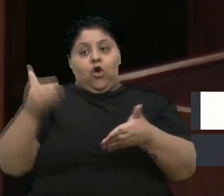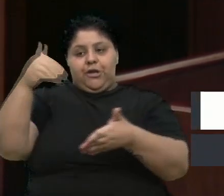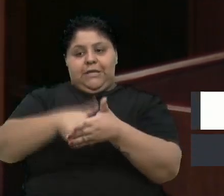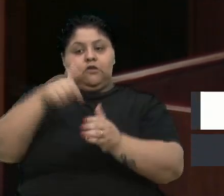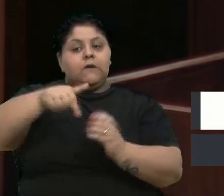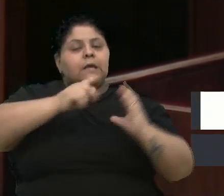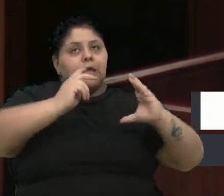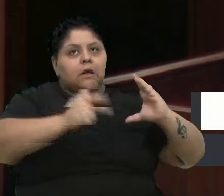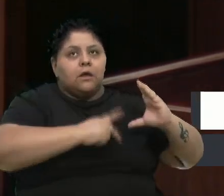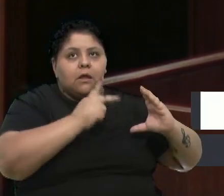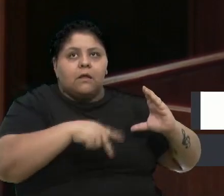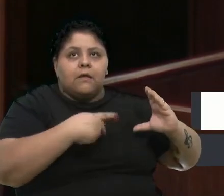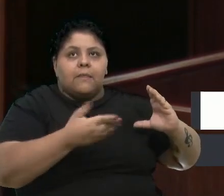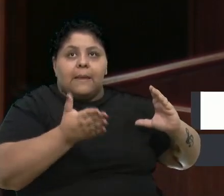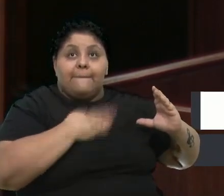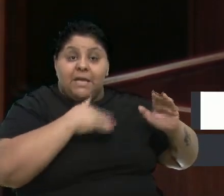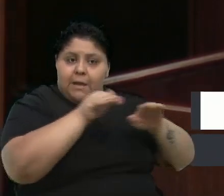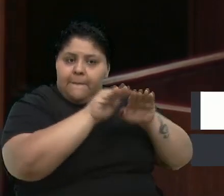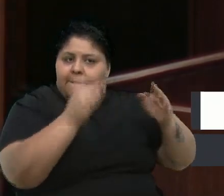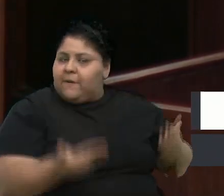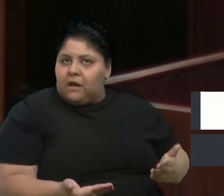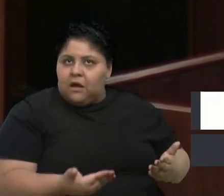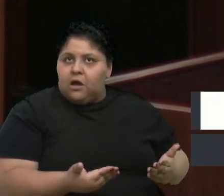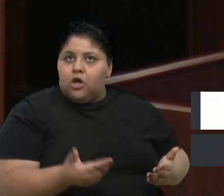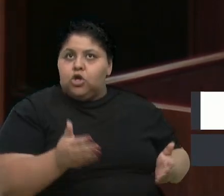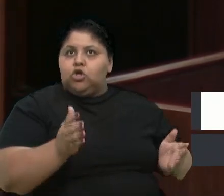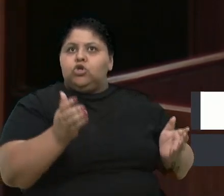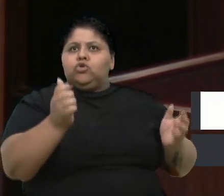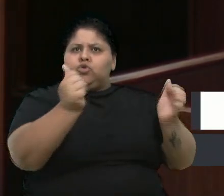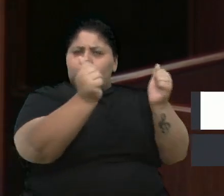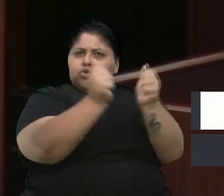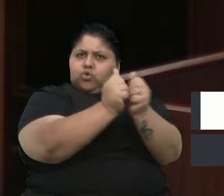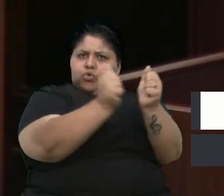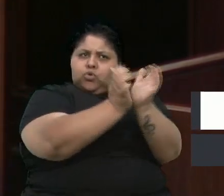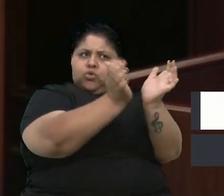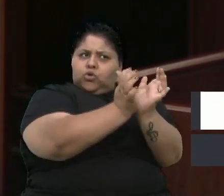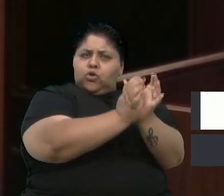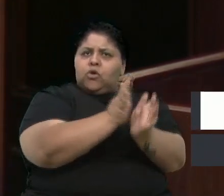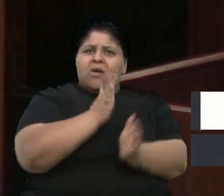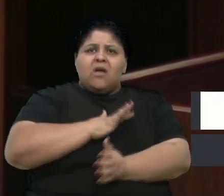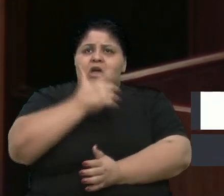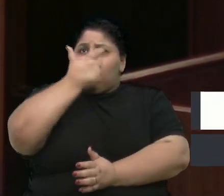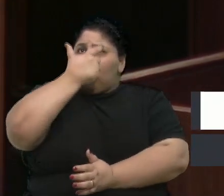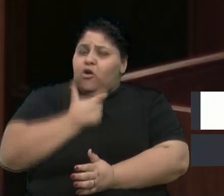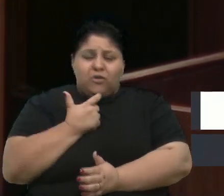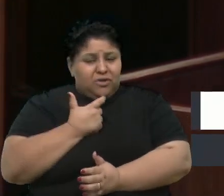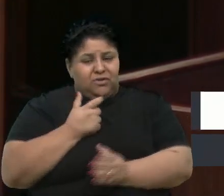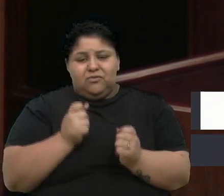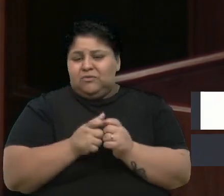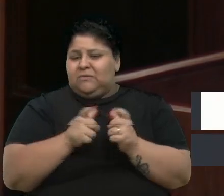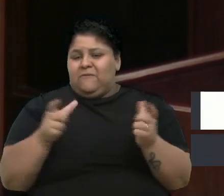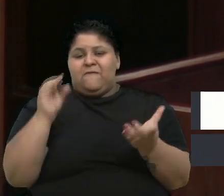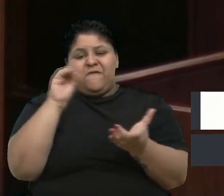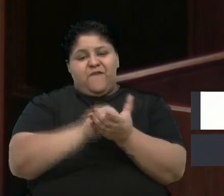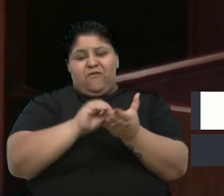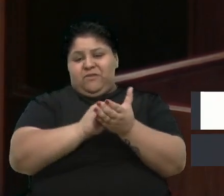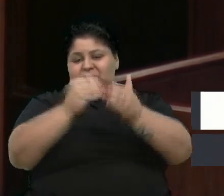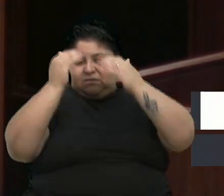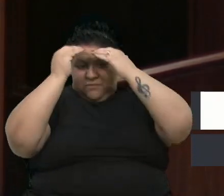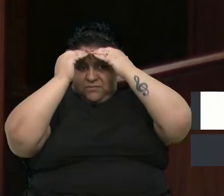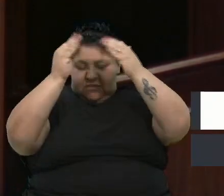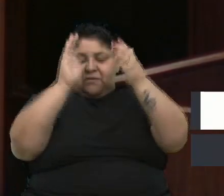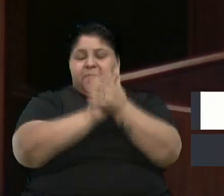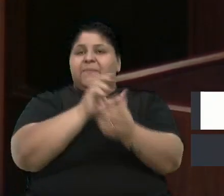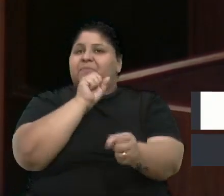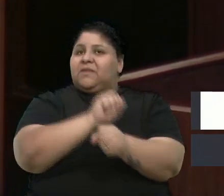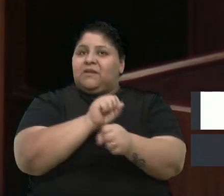casa, na minha mesa, com os colegas vendo, eu achei isso o maior dos desrespeitos. Eu espero que